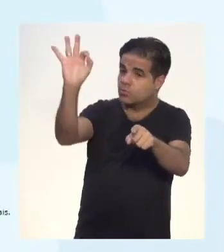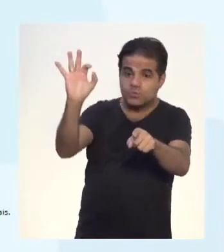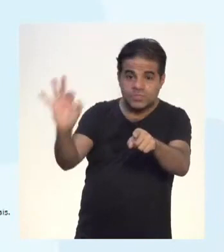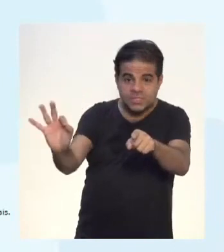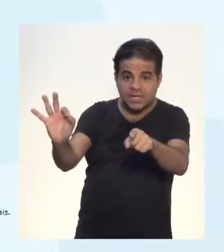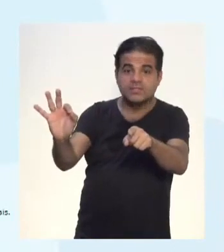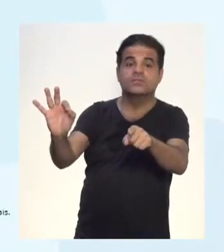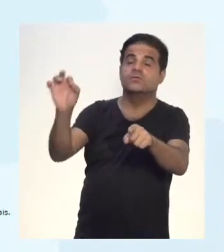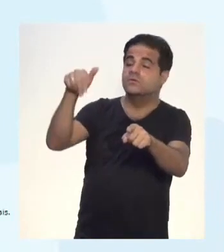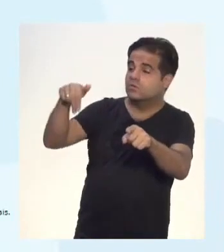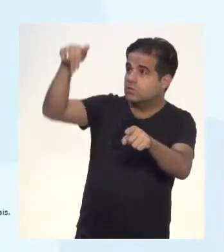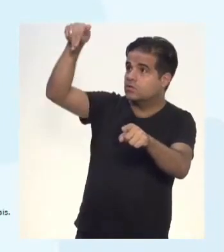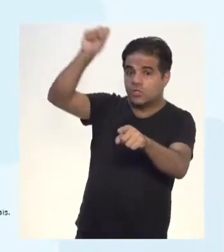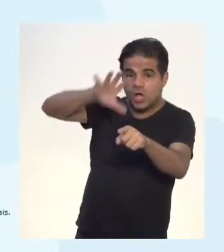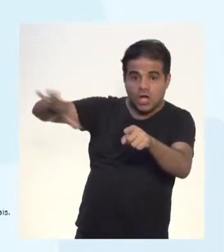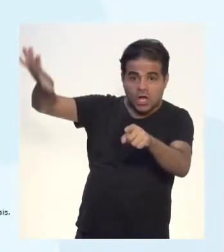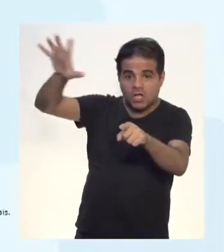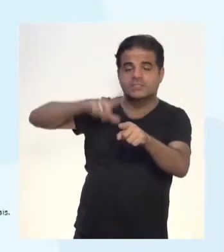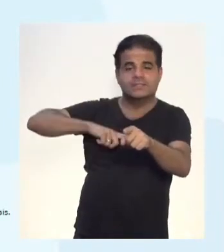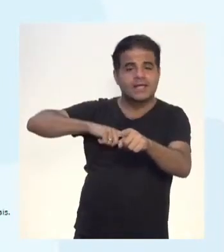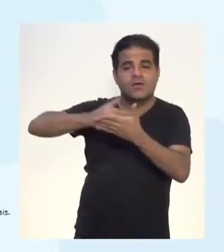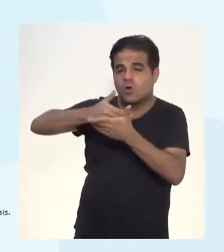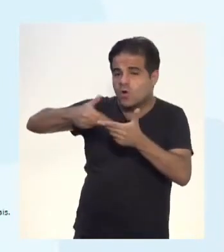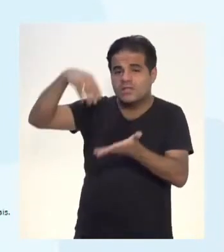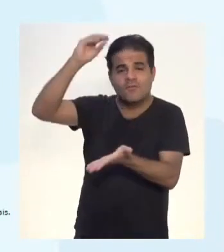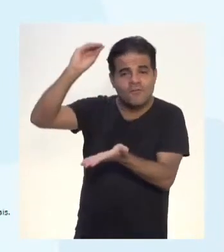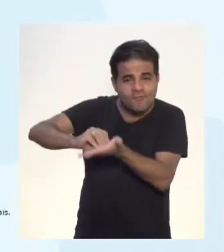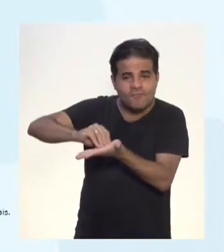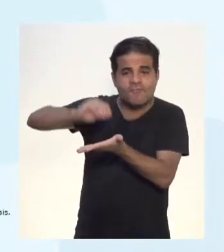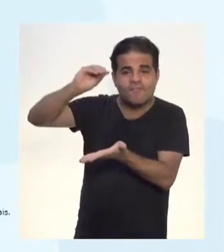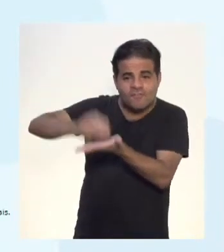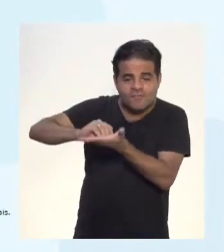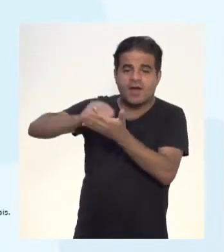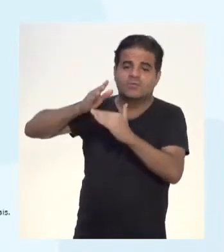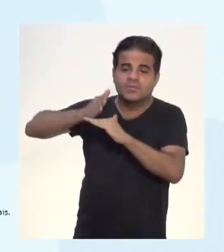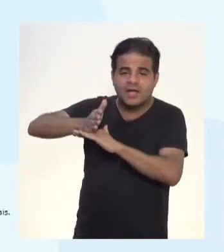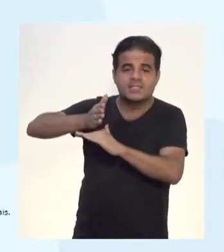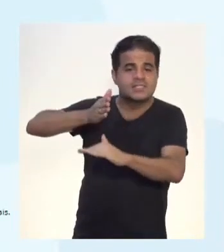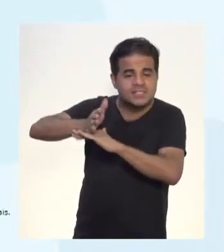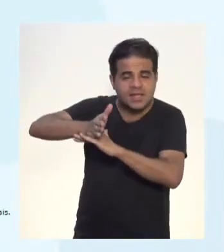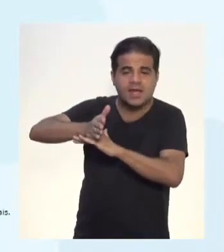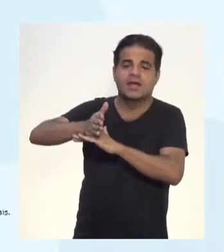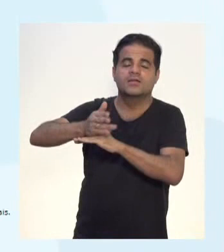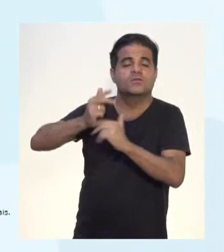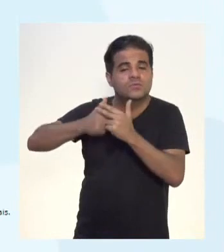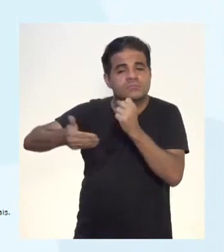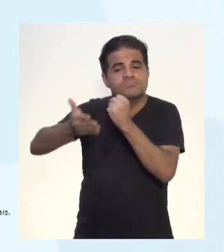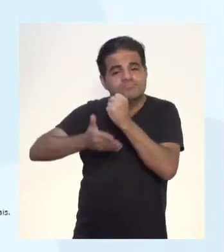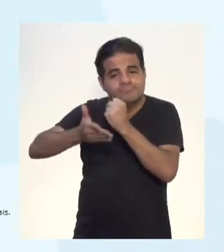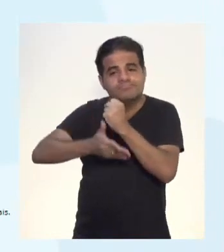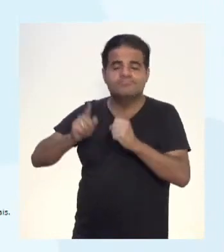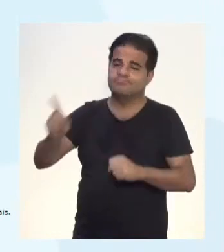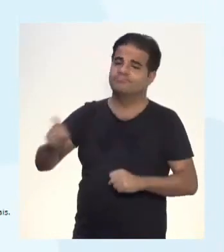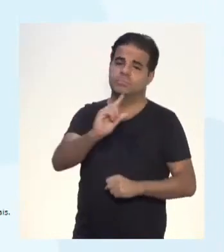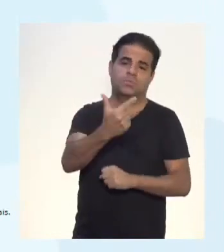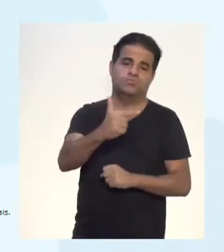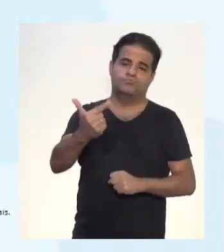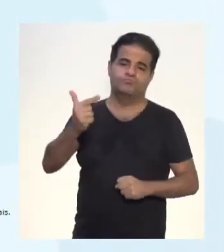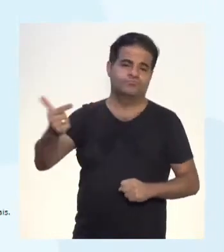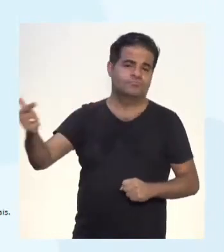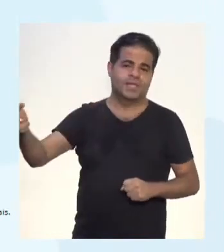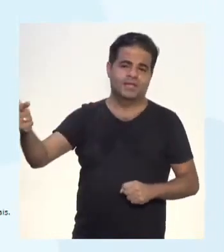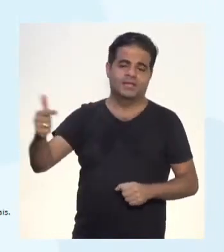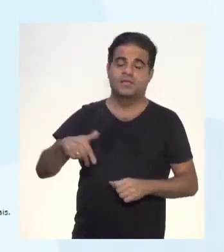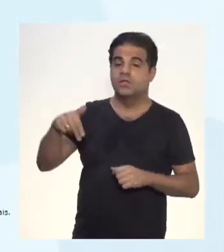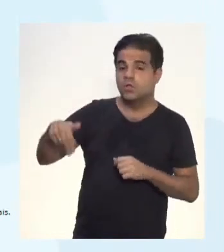81,4% da região norte tem restrições ao acesso ao serviço de saneamento básico. E